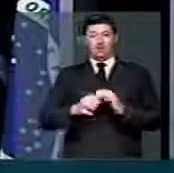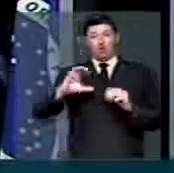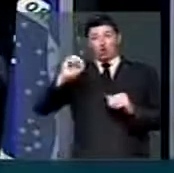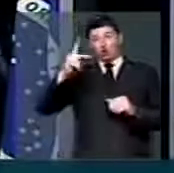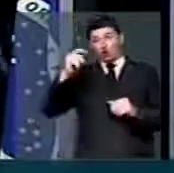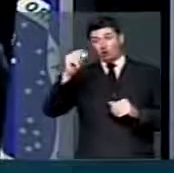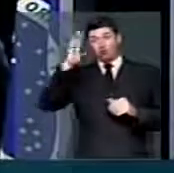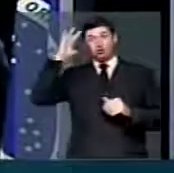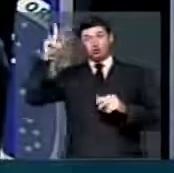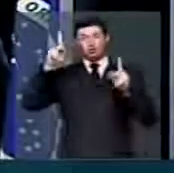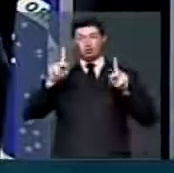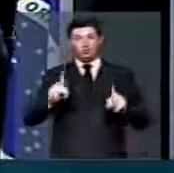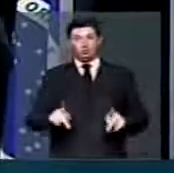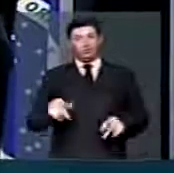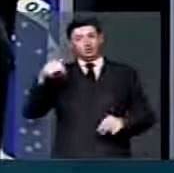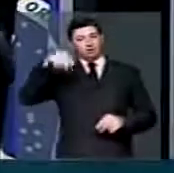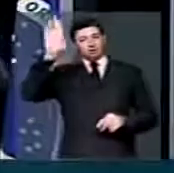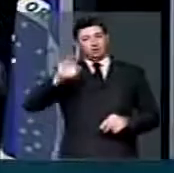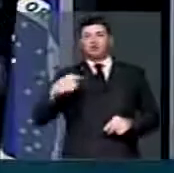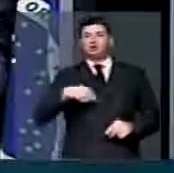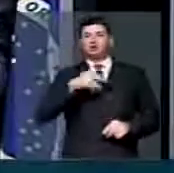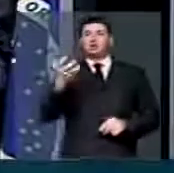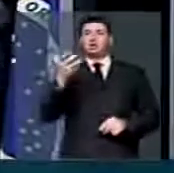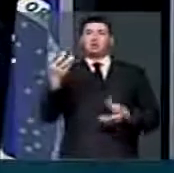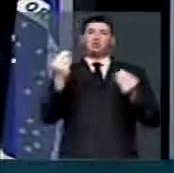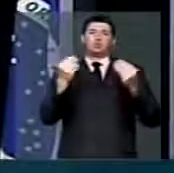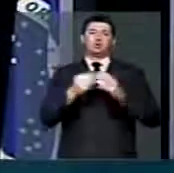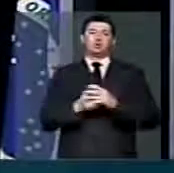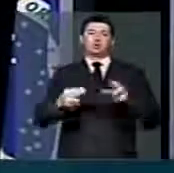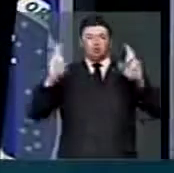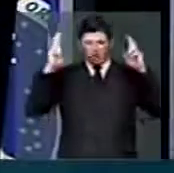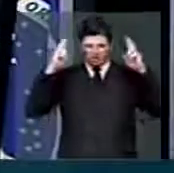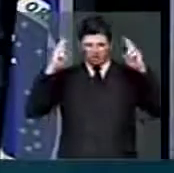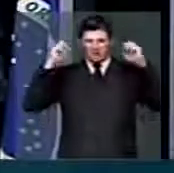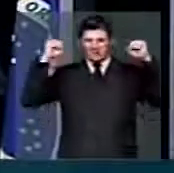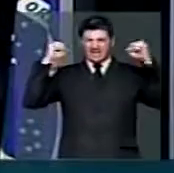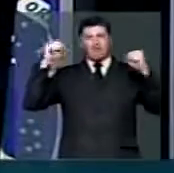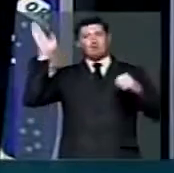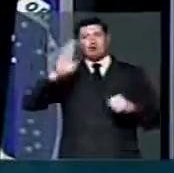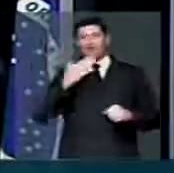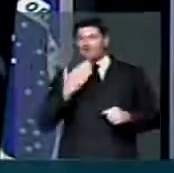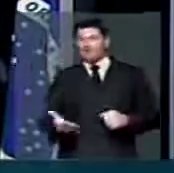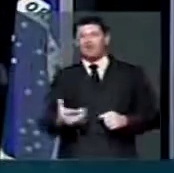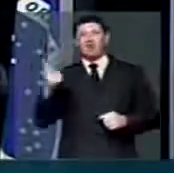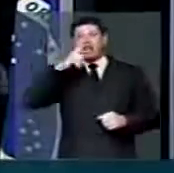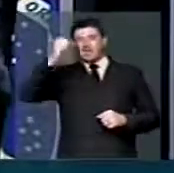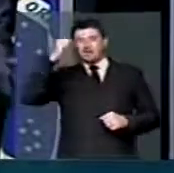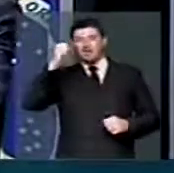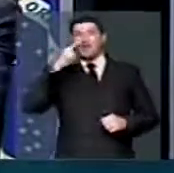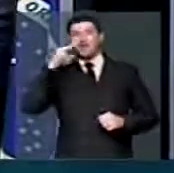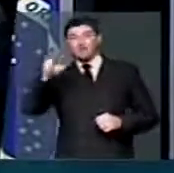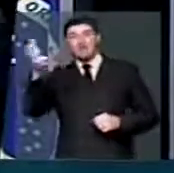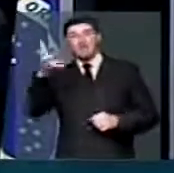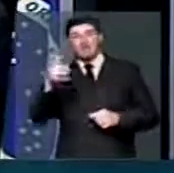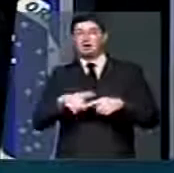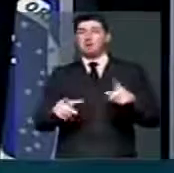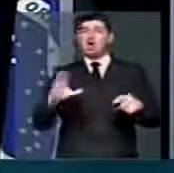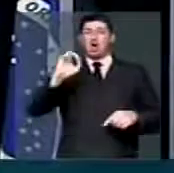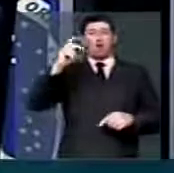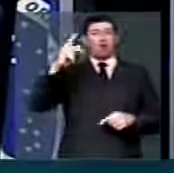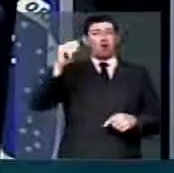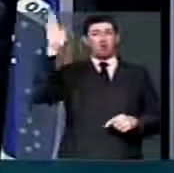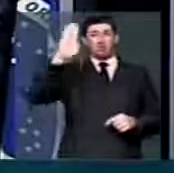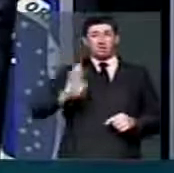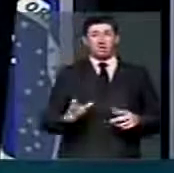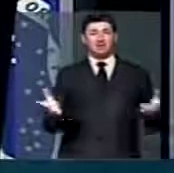brasileiros, talvez, nós gostaríamos muito de torcer pelo Brasil, de vê-lo campeão, mas a Copa dos sonhos